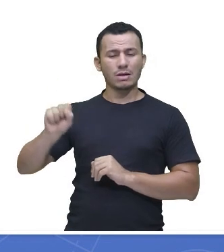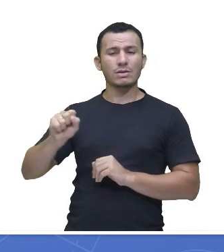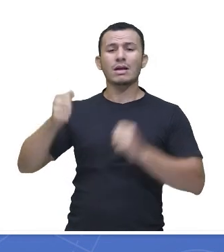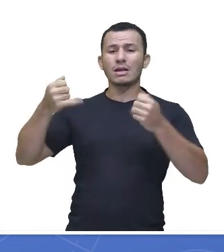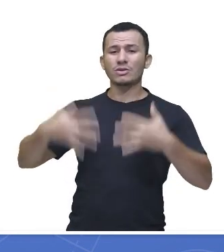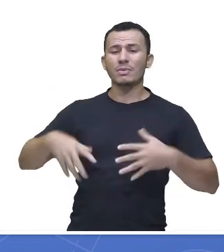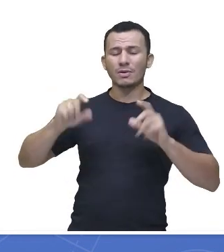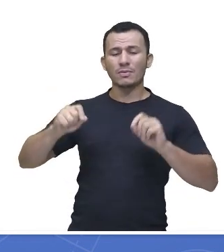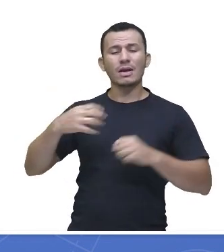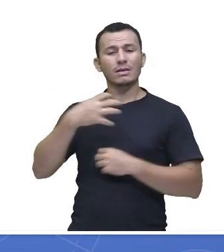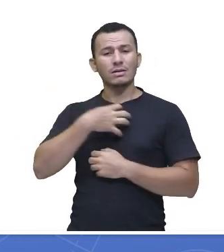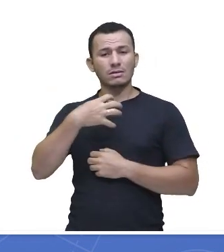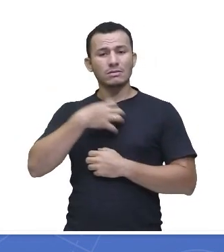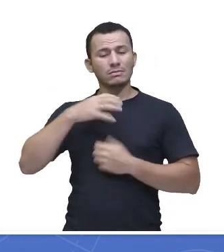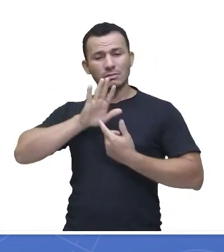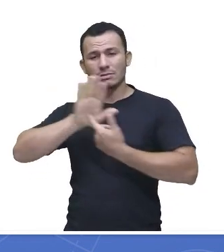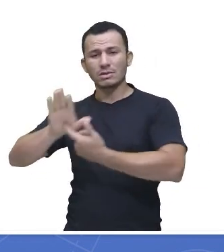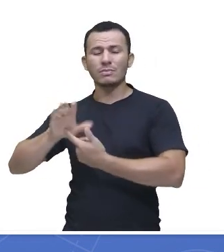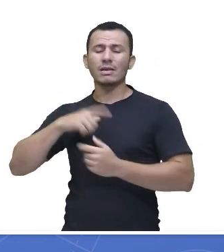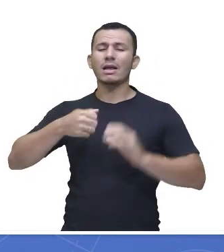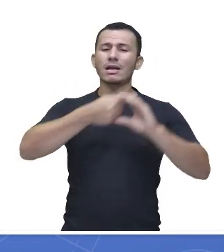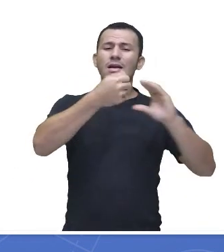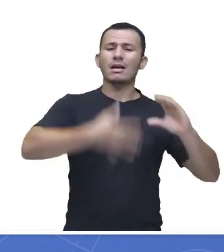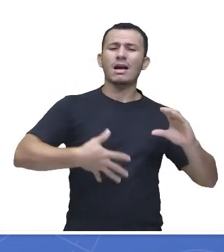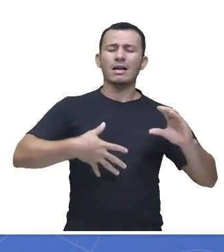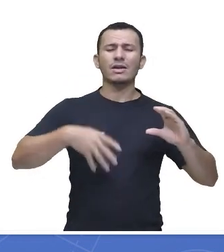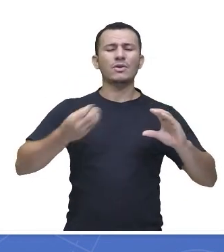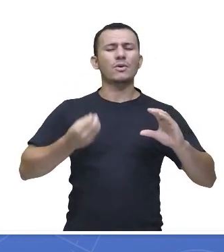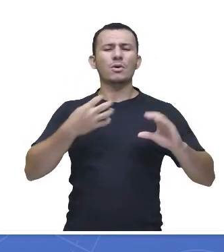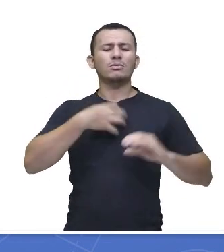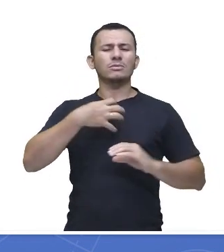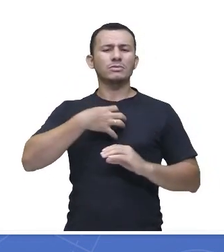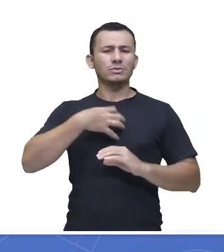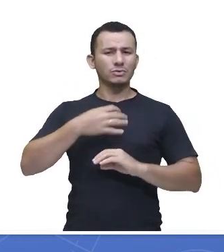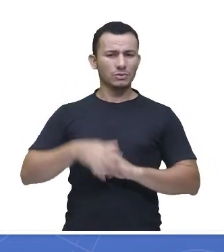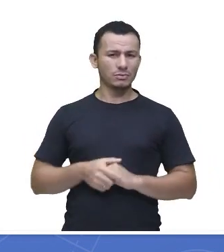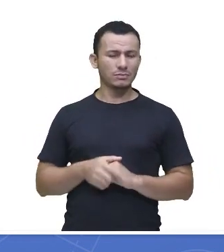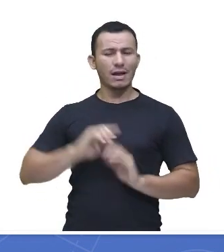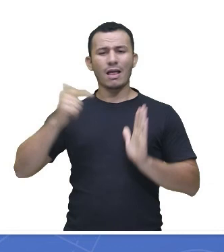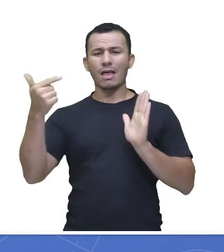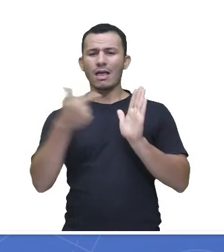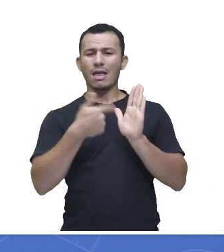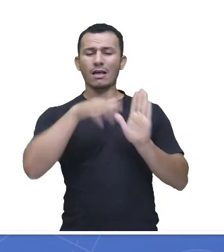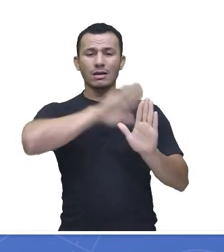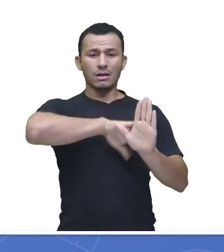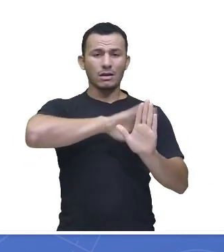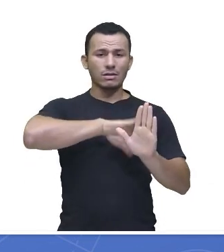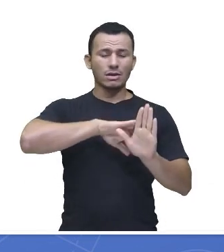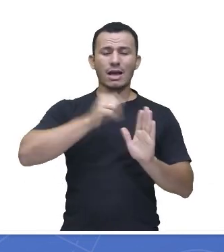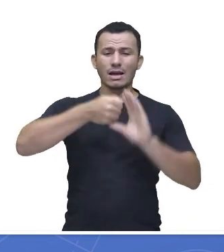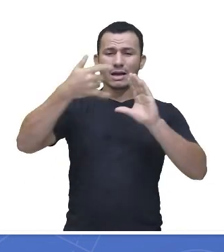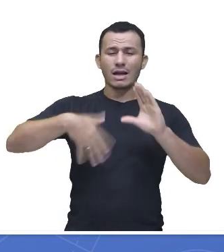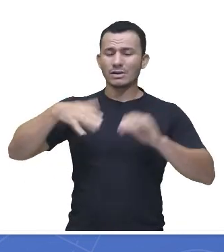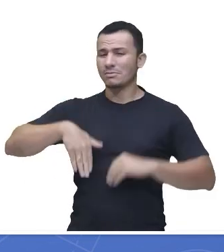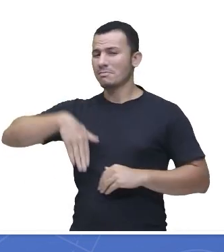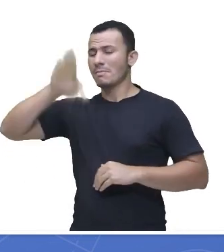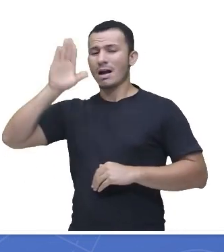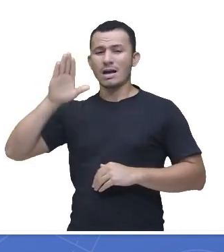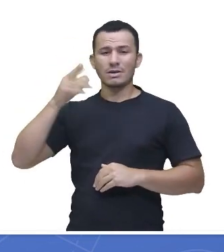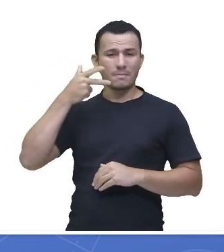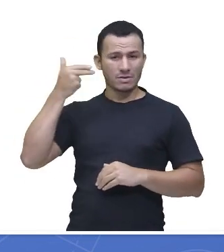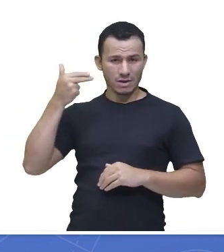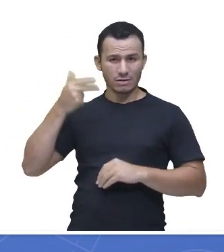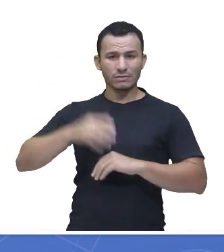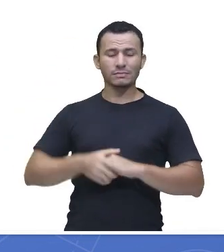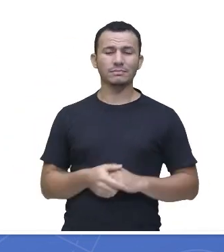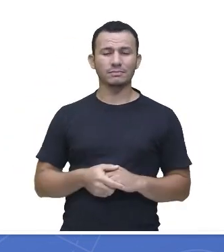uma expressividade que caracterizaria o estilo machadiano. A ironia, isso aqui é uma das maiores características da obra machadiana.